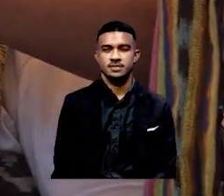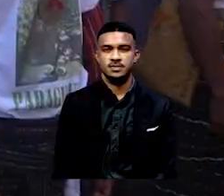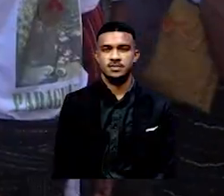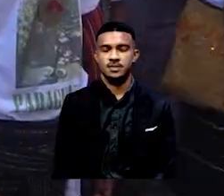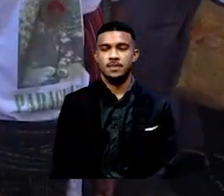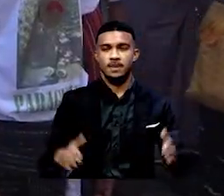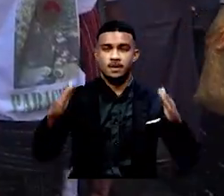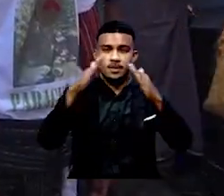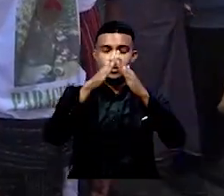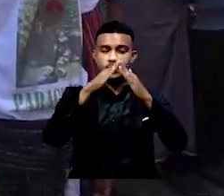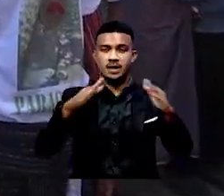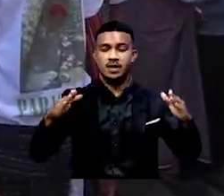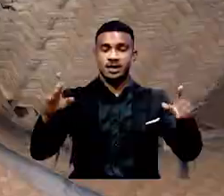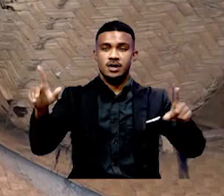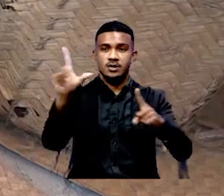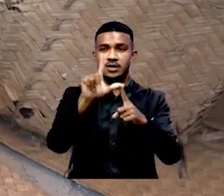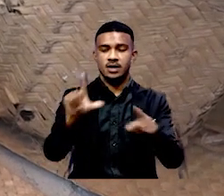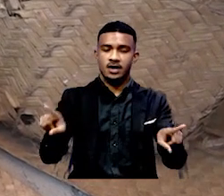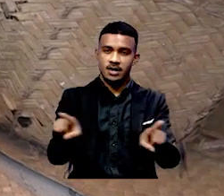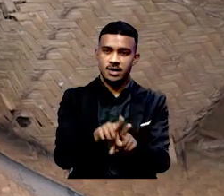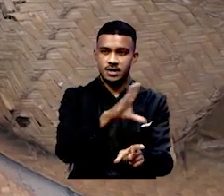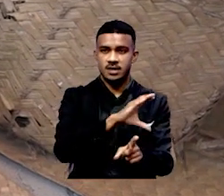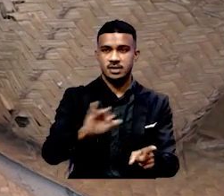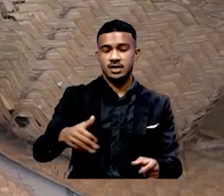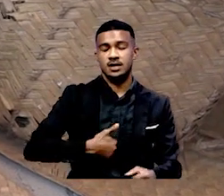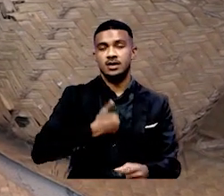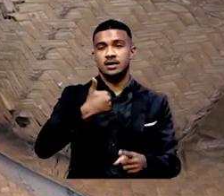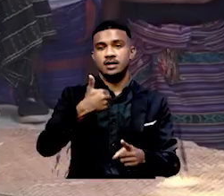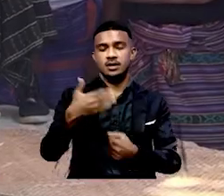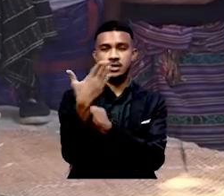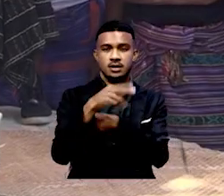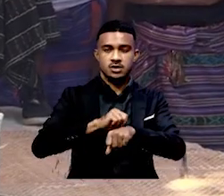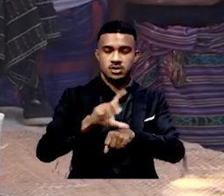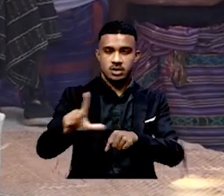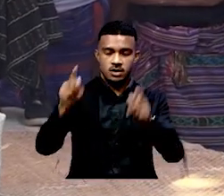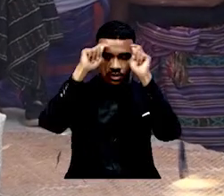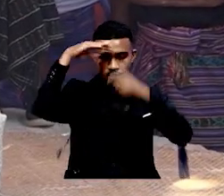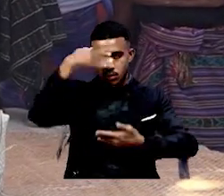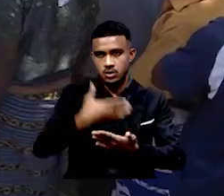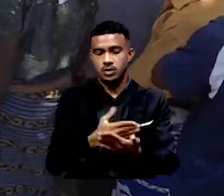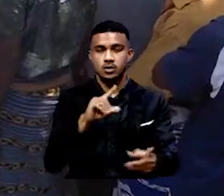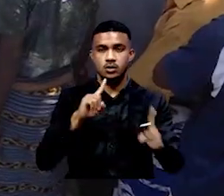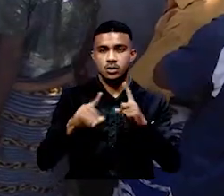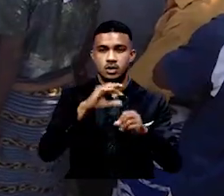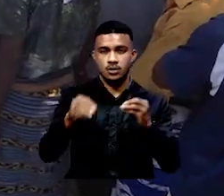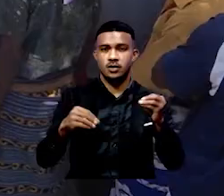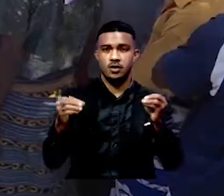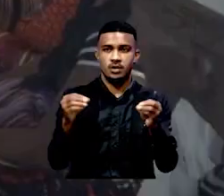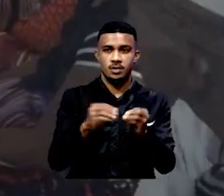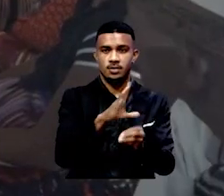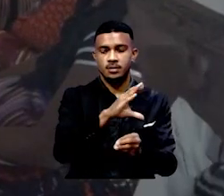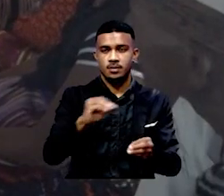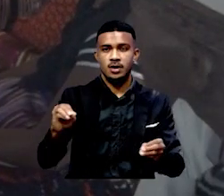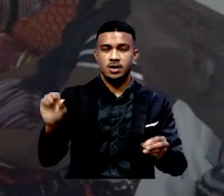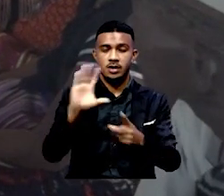Uma lição mos saia nessa identidade nacional timor-wangian, onde a livro malu, kulia, konabalia mate, lia moris,